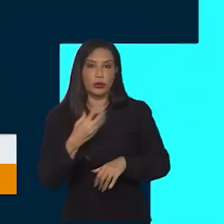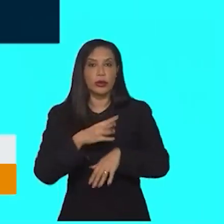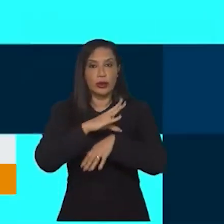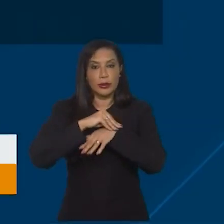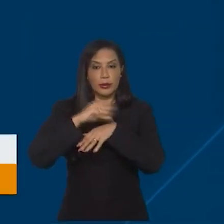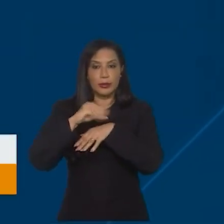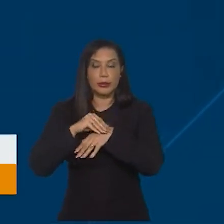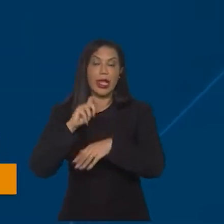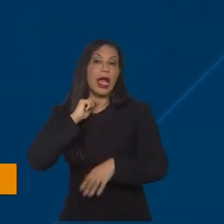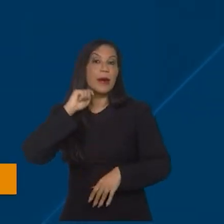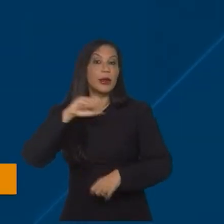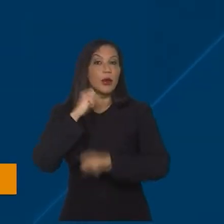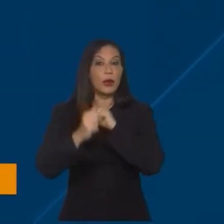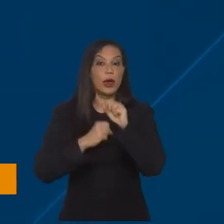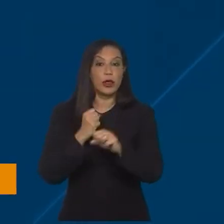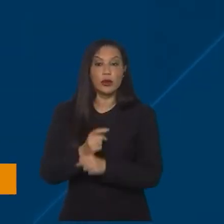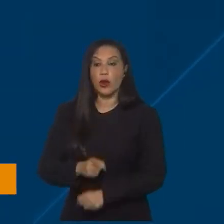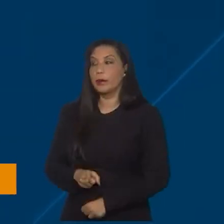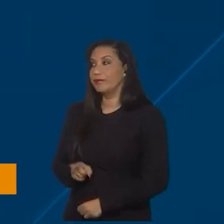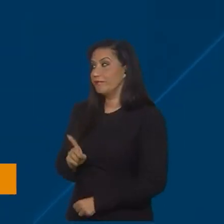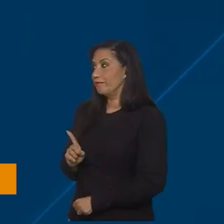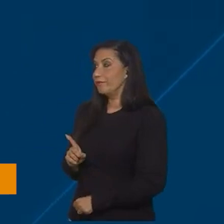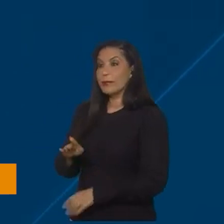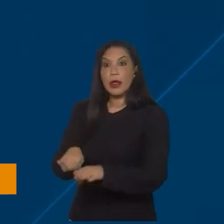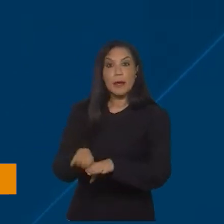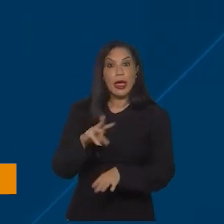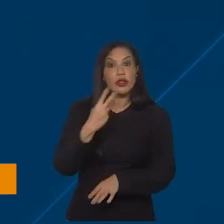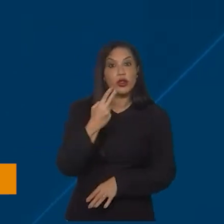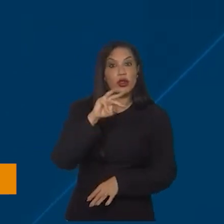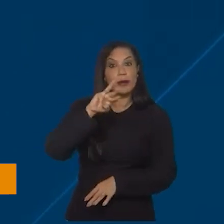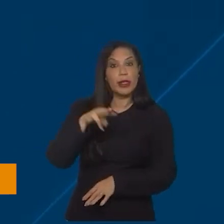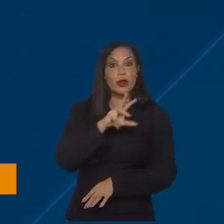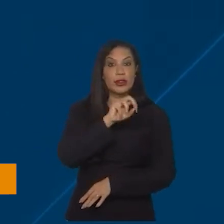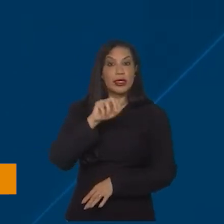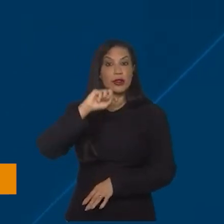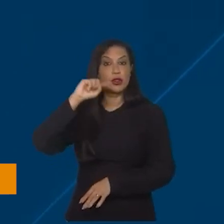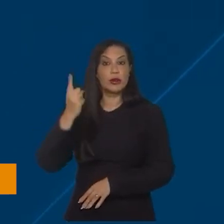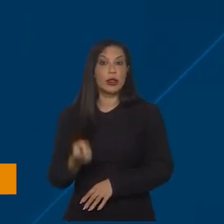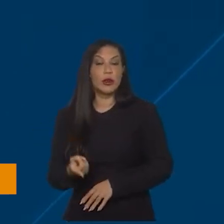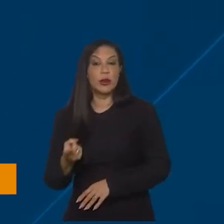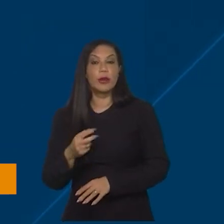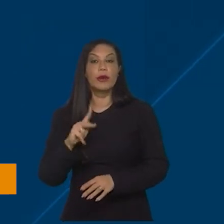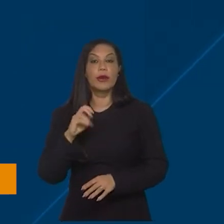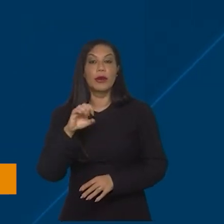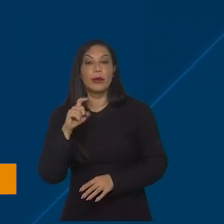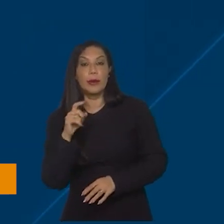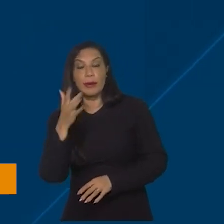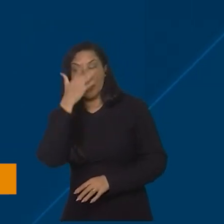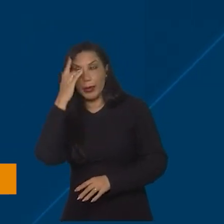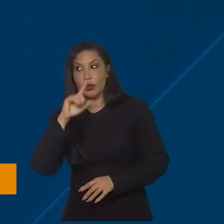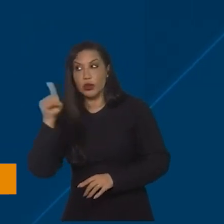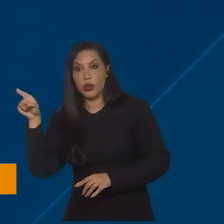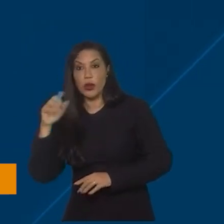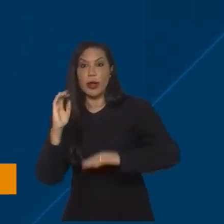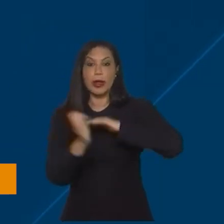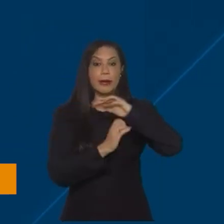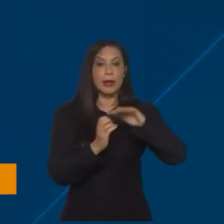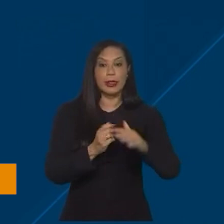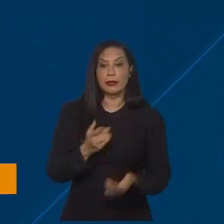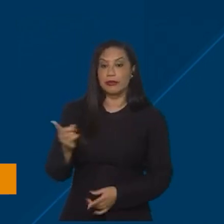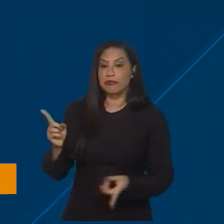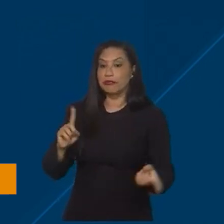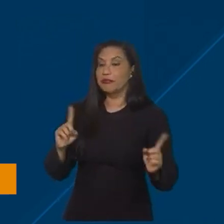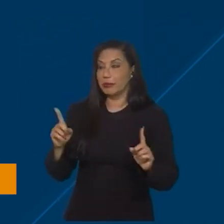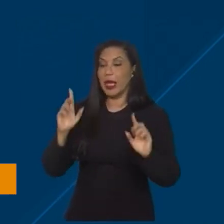Só em abril deste ano foram mais de 2 milhões e 500 mil transações entre pessoas e empresas por meio do PIX,